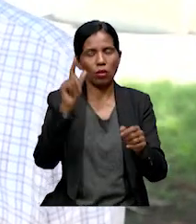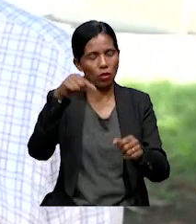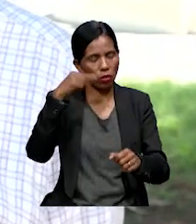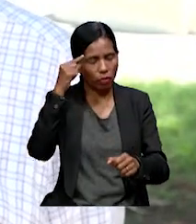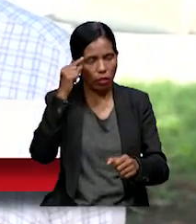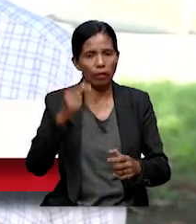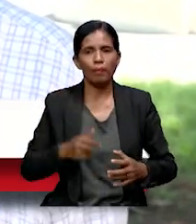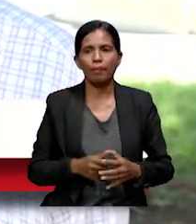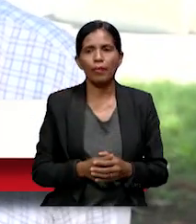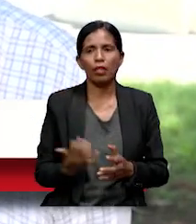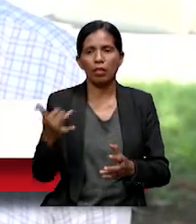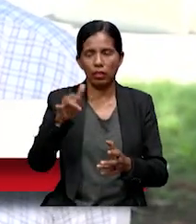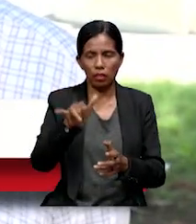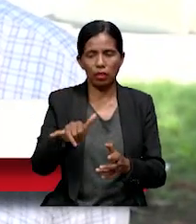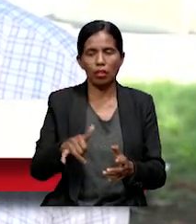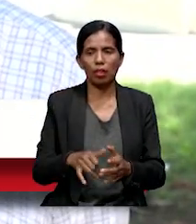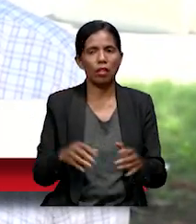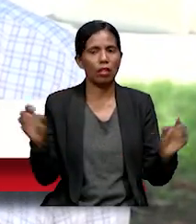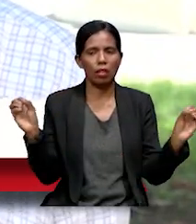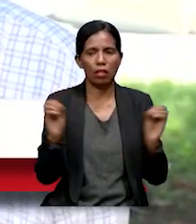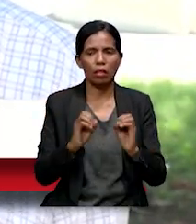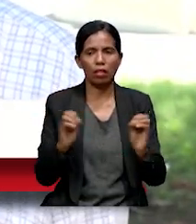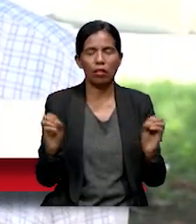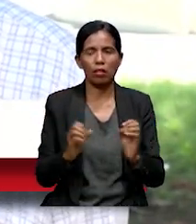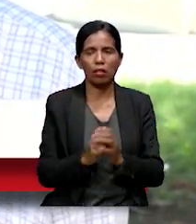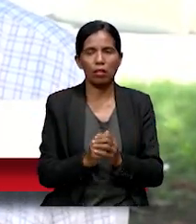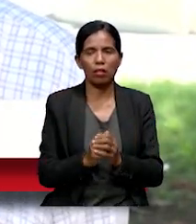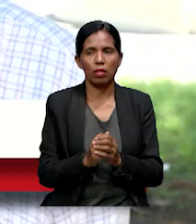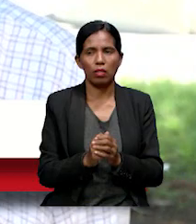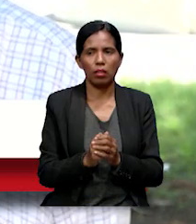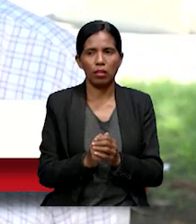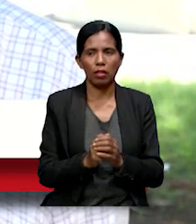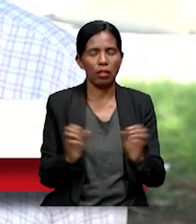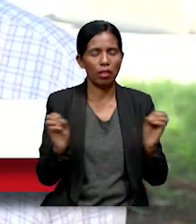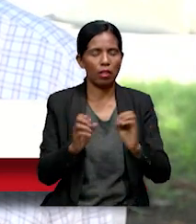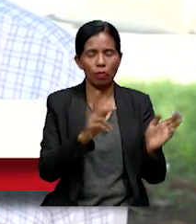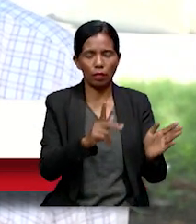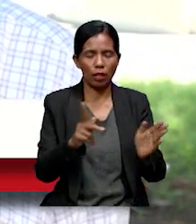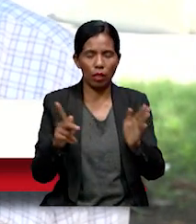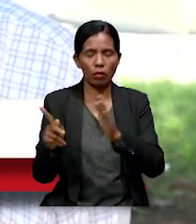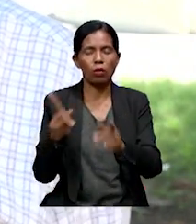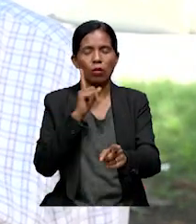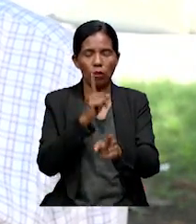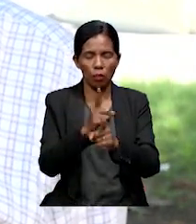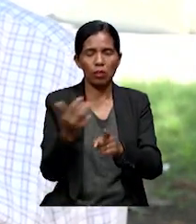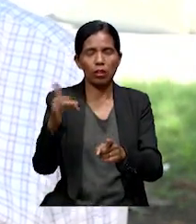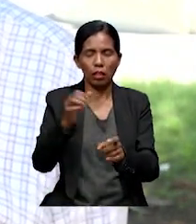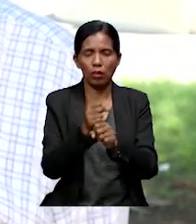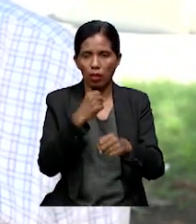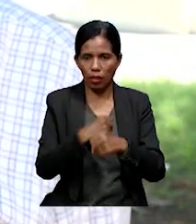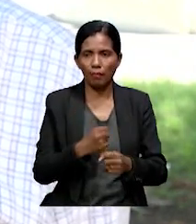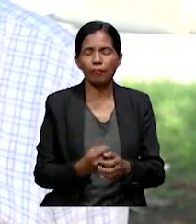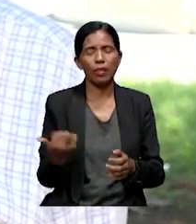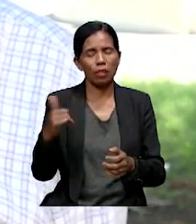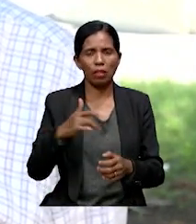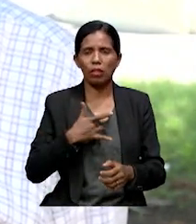né? Sira laia plano comum, bem, sira tu halau. É natural que sira sentela